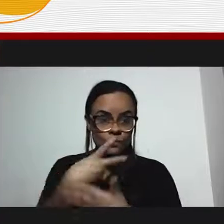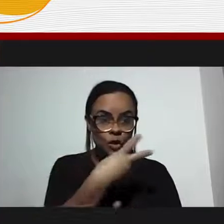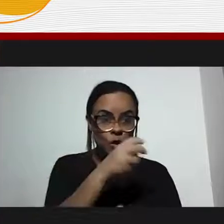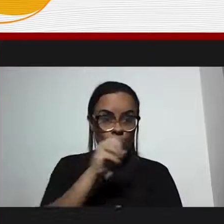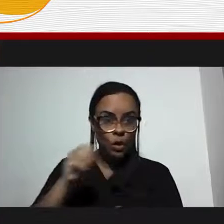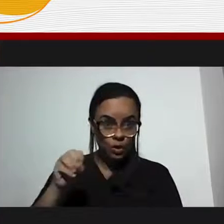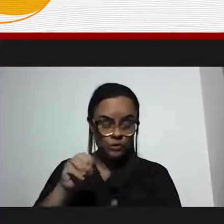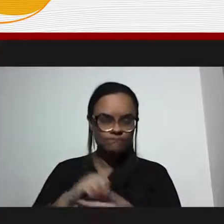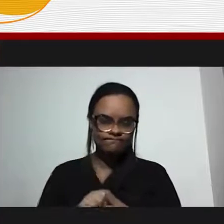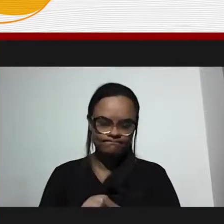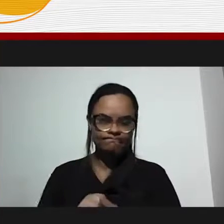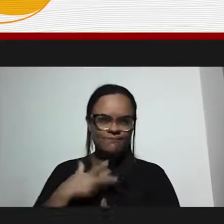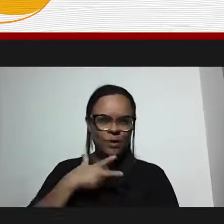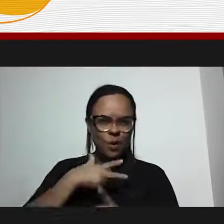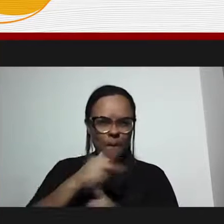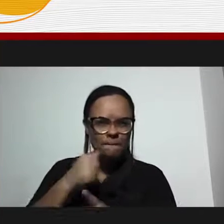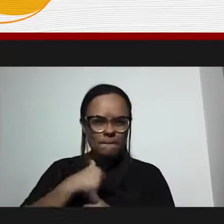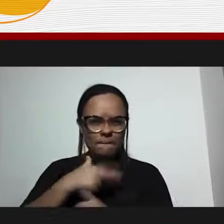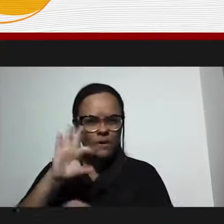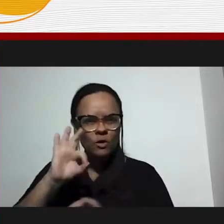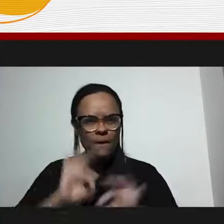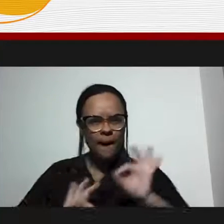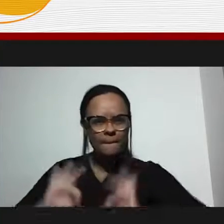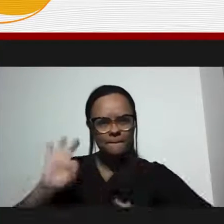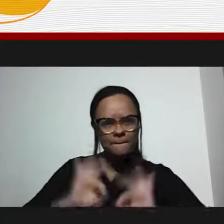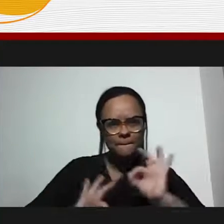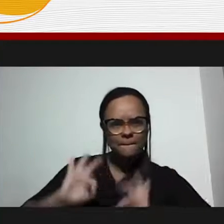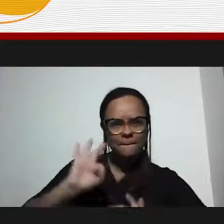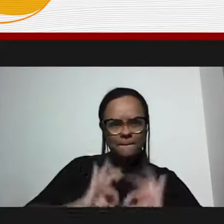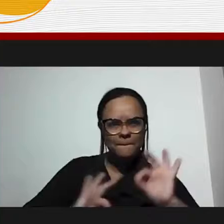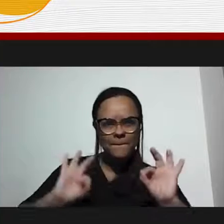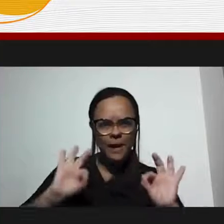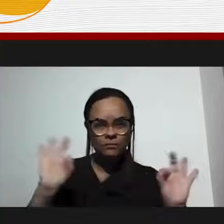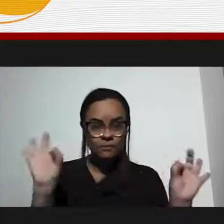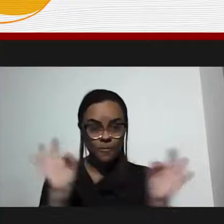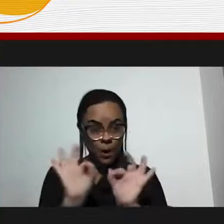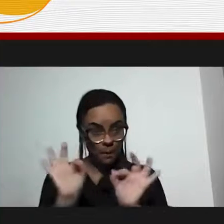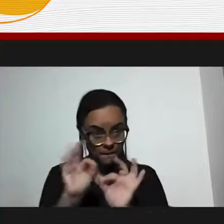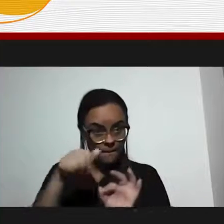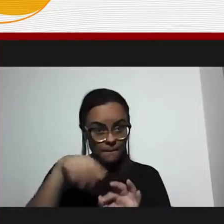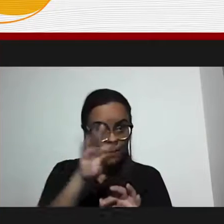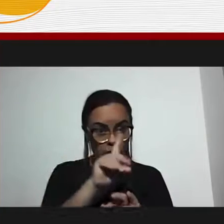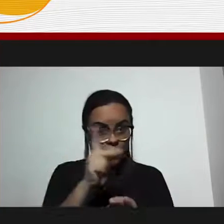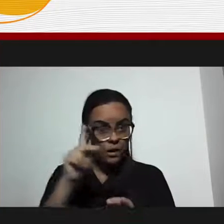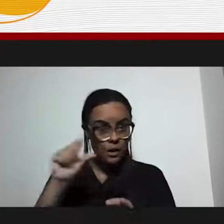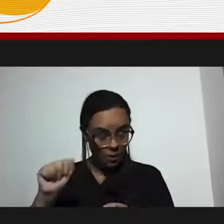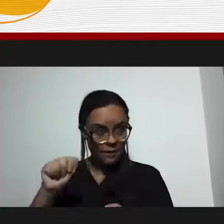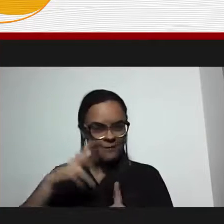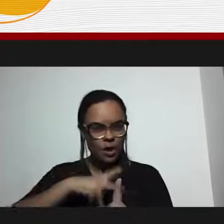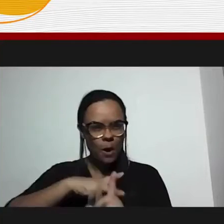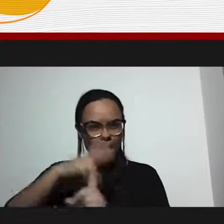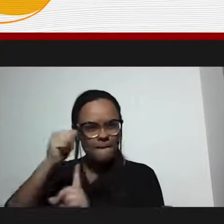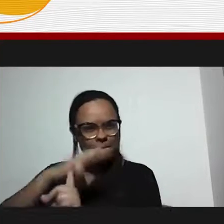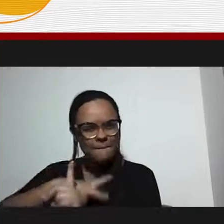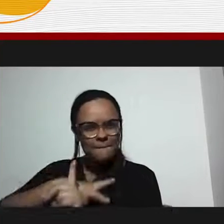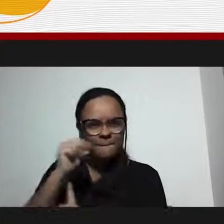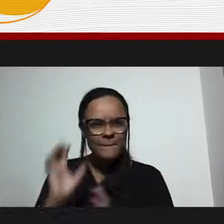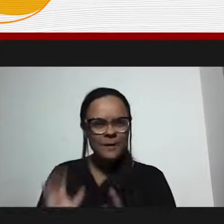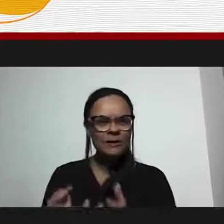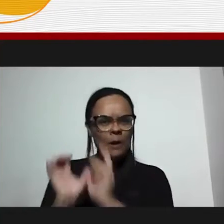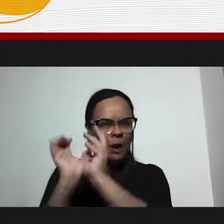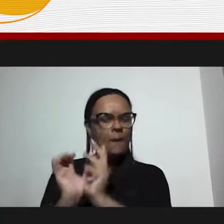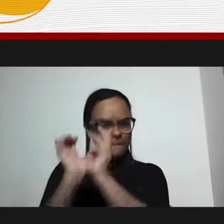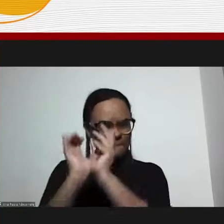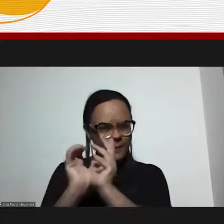a gente vinha ganhando medalhas em cima de medalhas, ganhando grandes conquistas, fazendo grandes